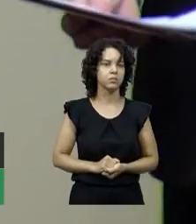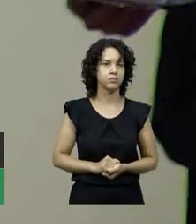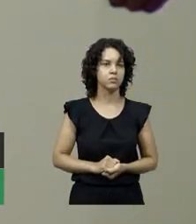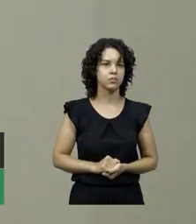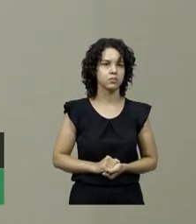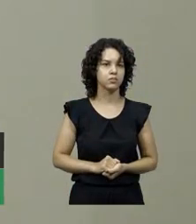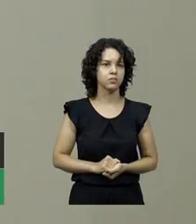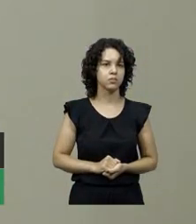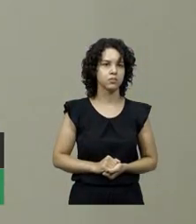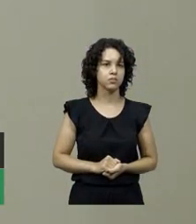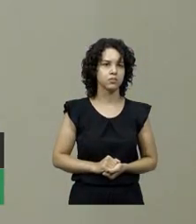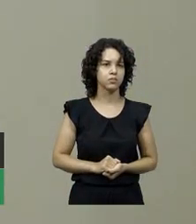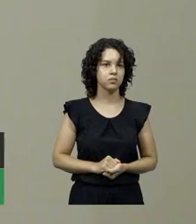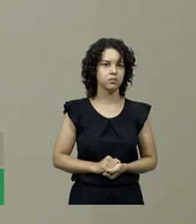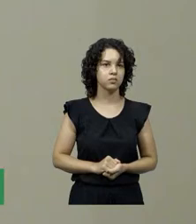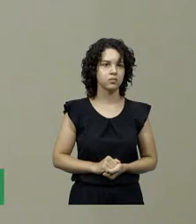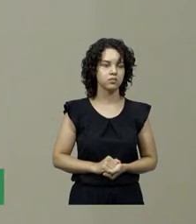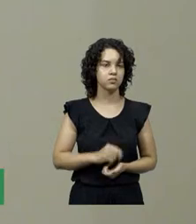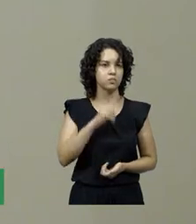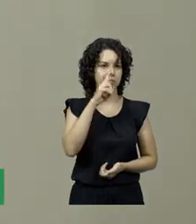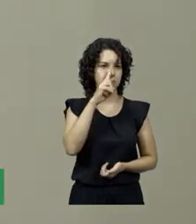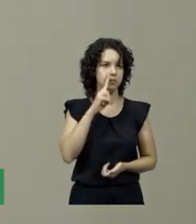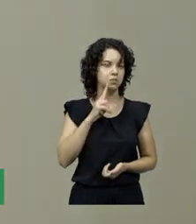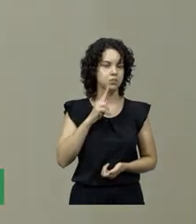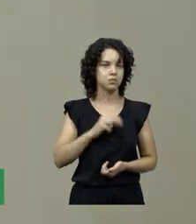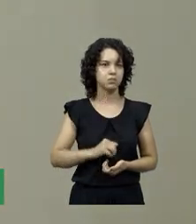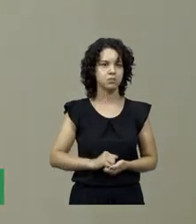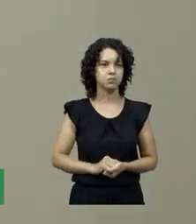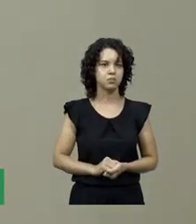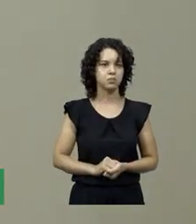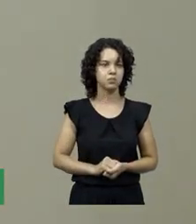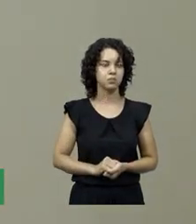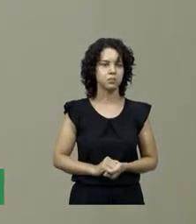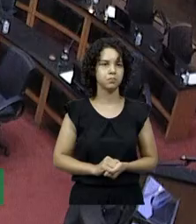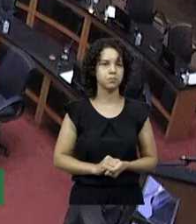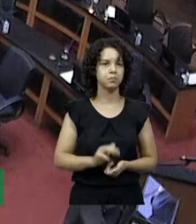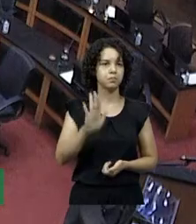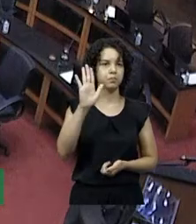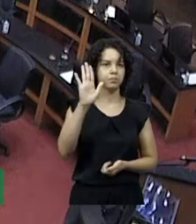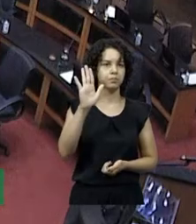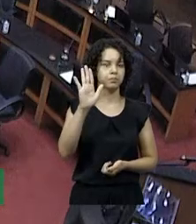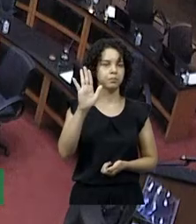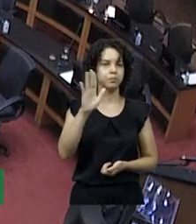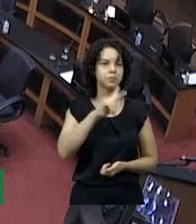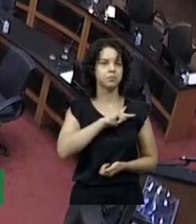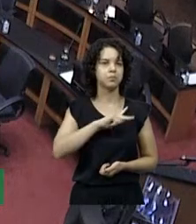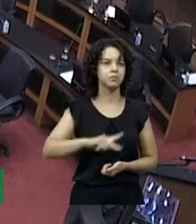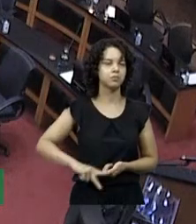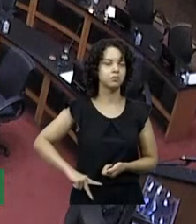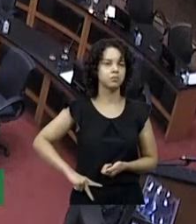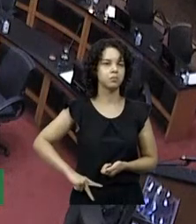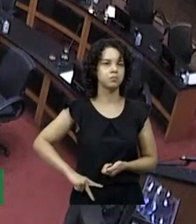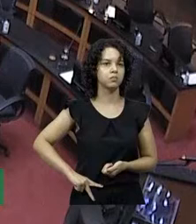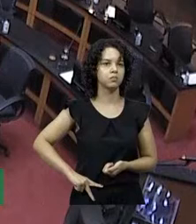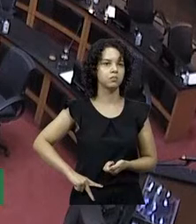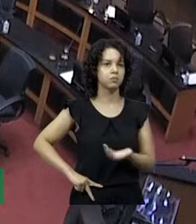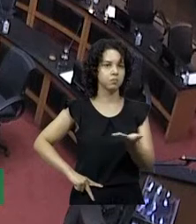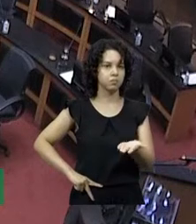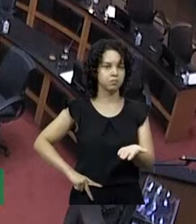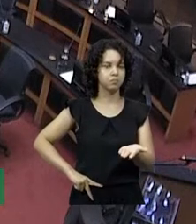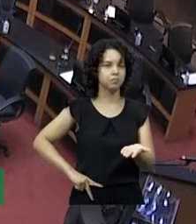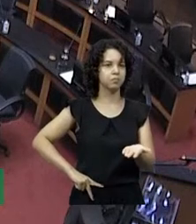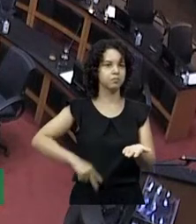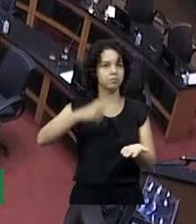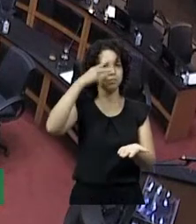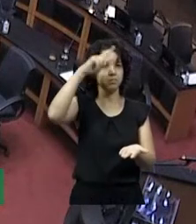Ivanats. Deputado Ivanats. Pela ordem, senhor presidente. Deputado Vicente.